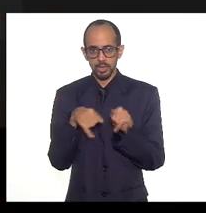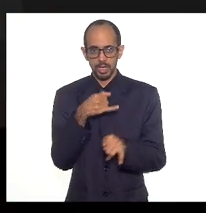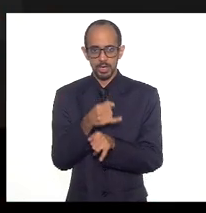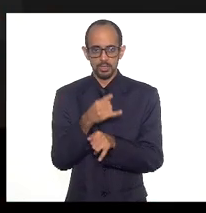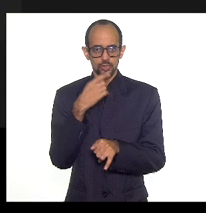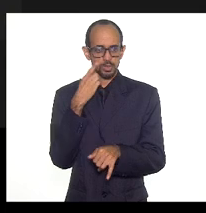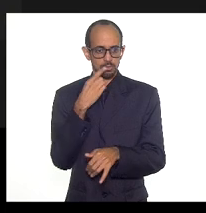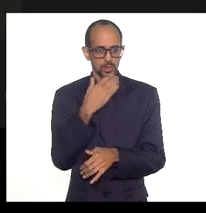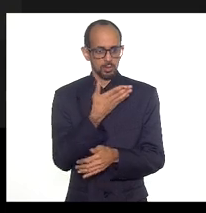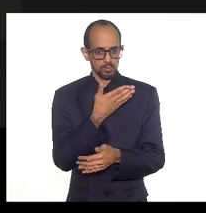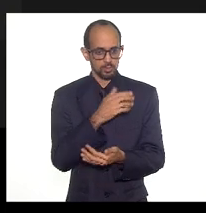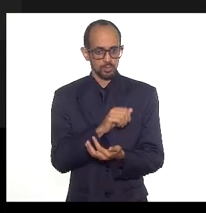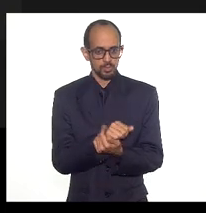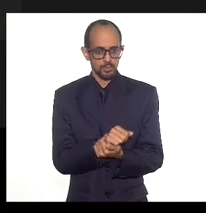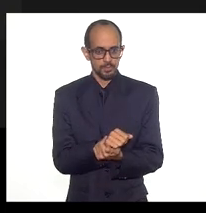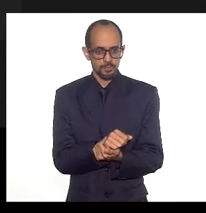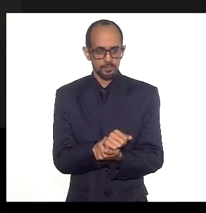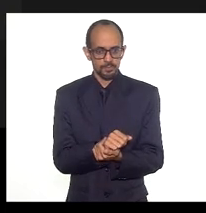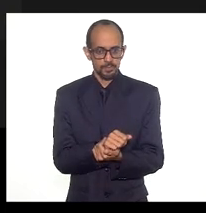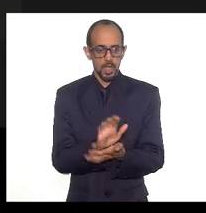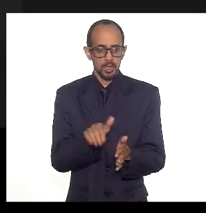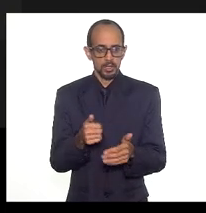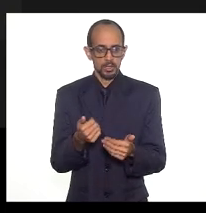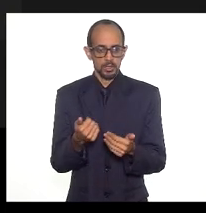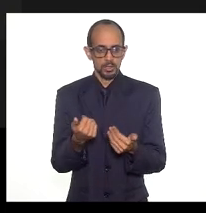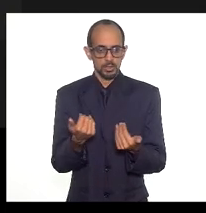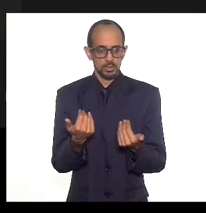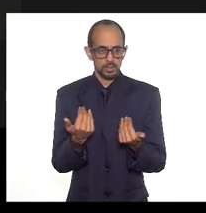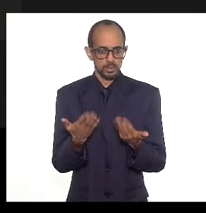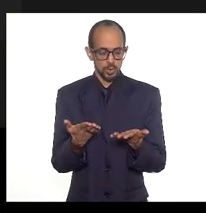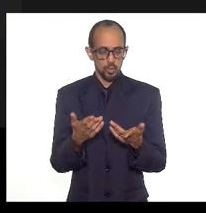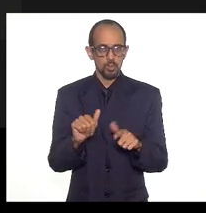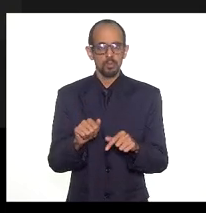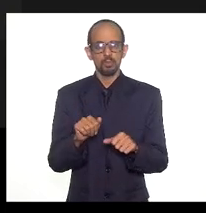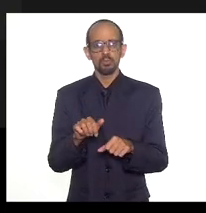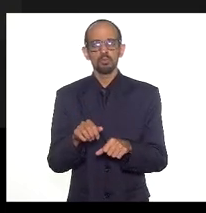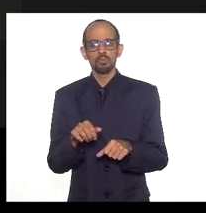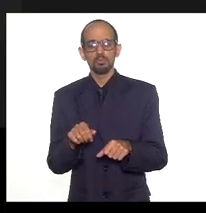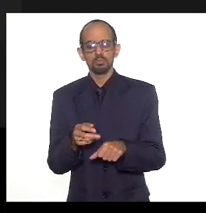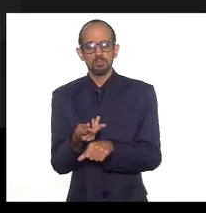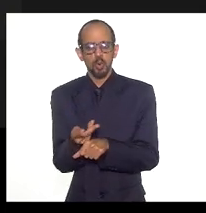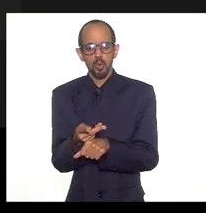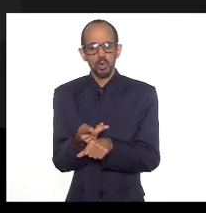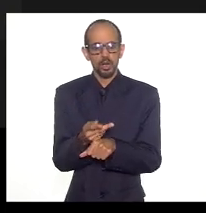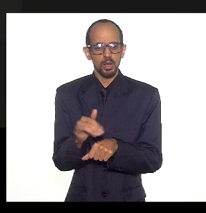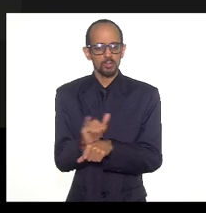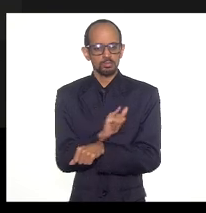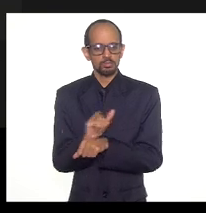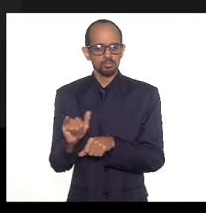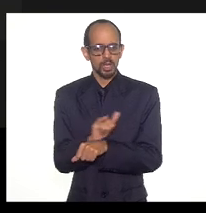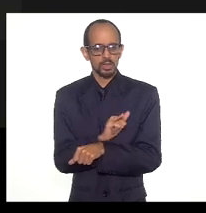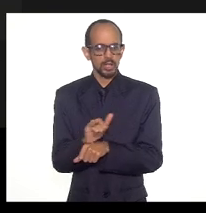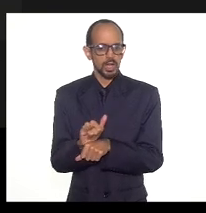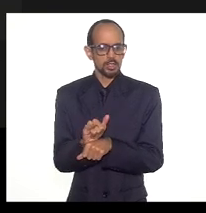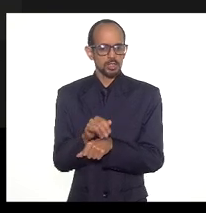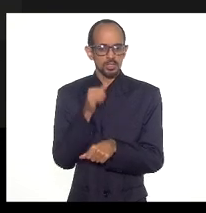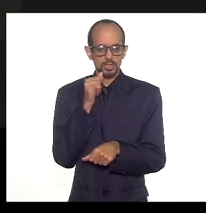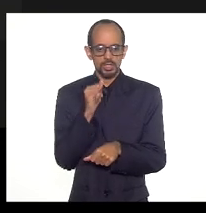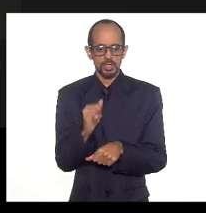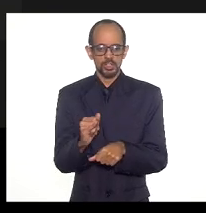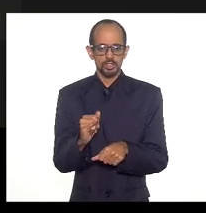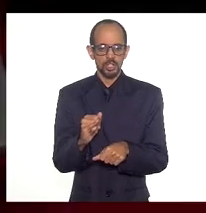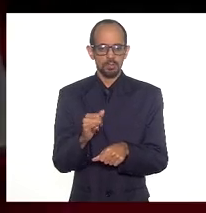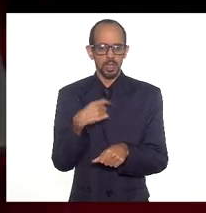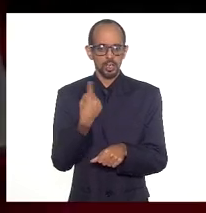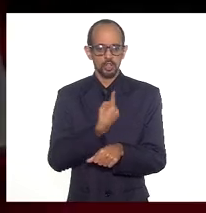Há pouco tempo, mais uma empresa energética, buscando alternativas energéticas para que a gente possa